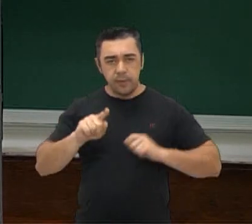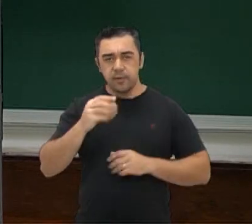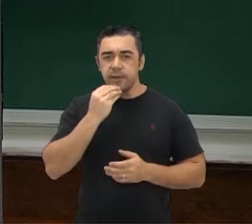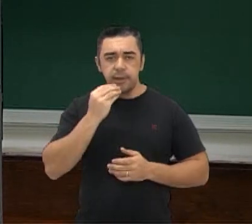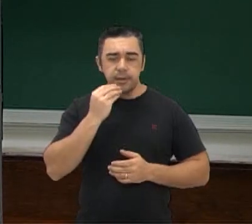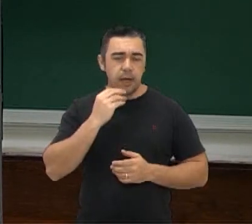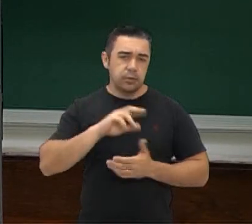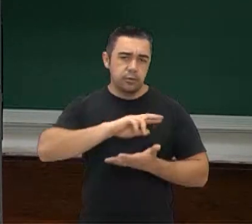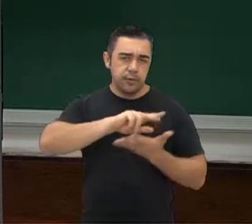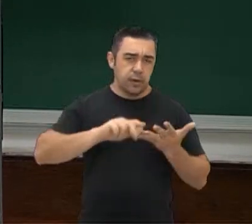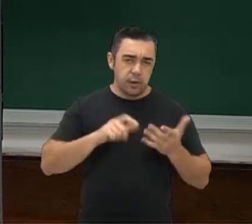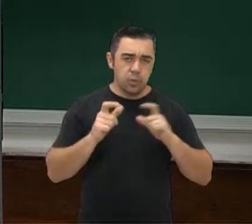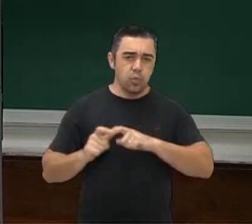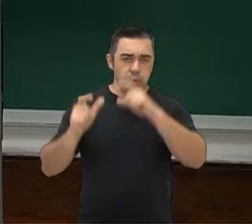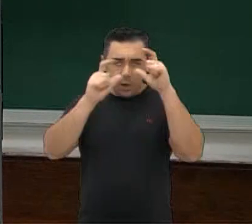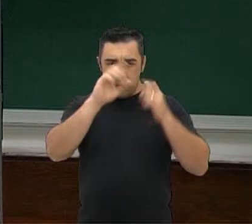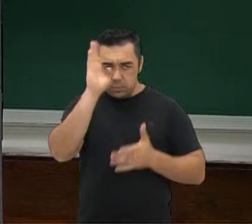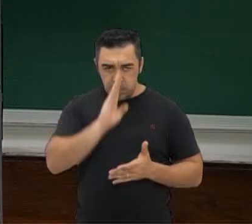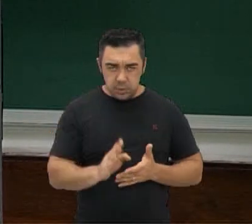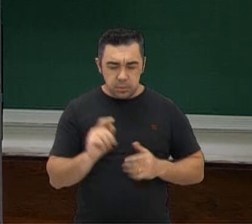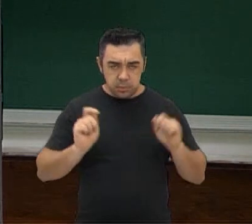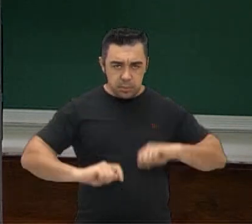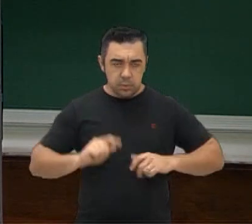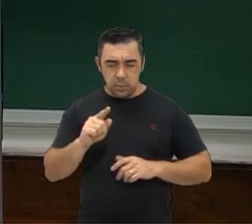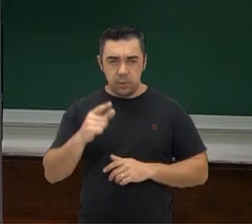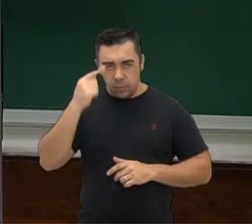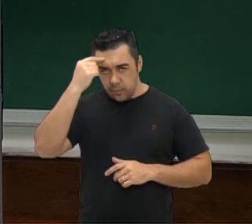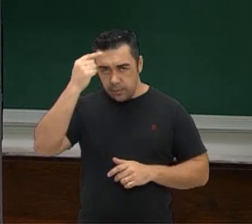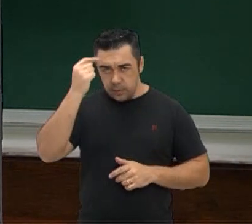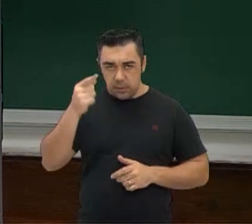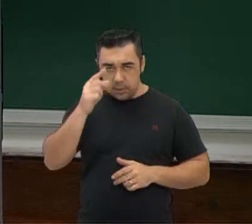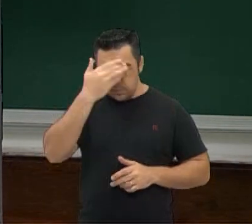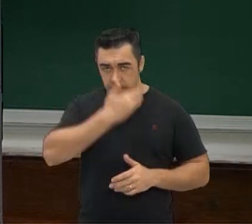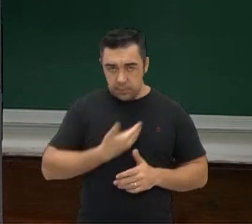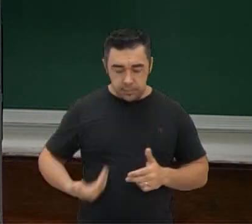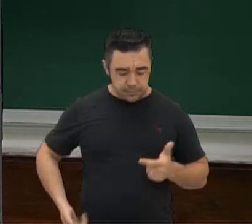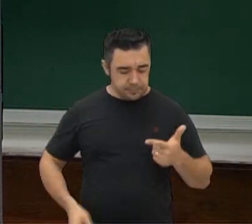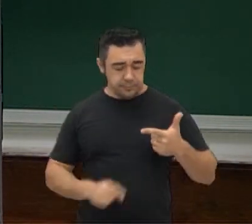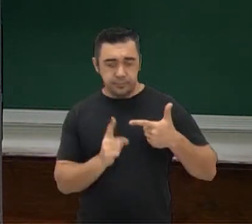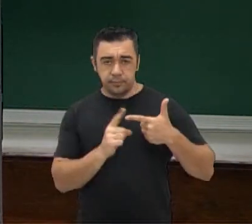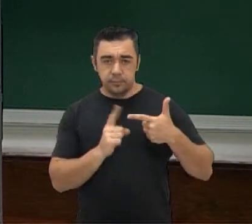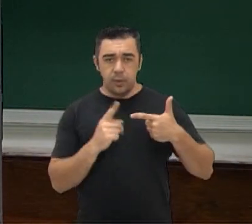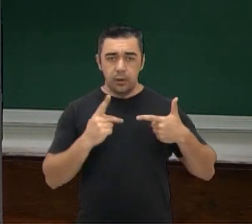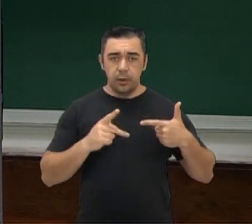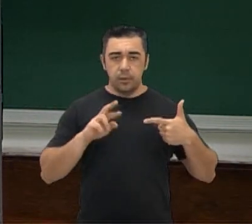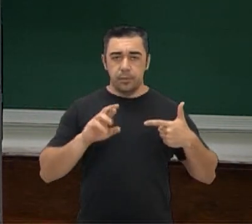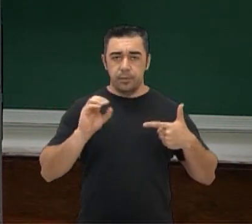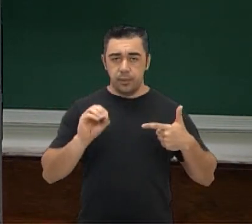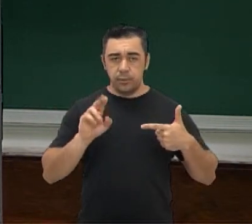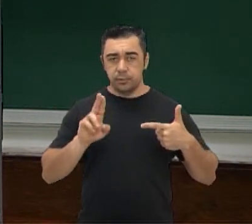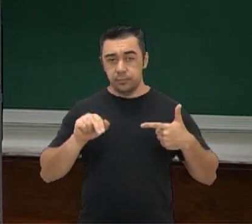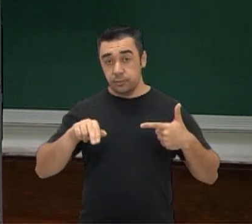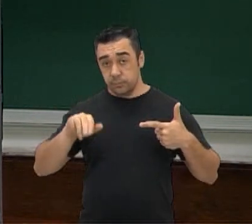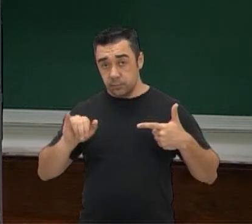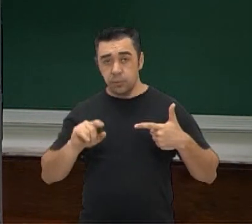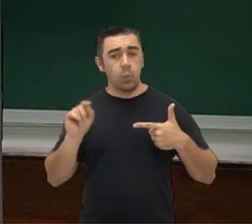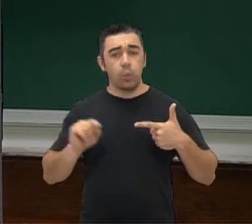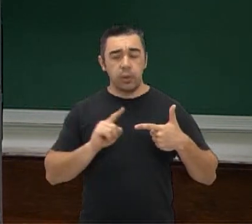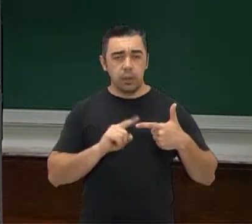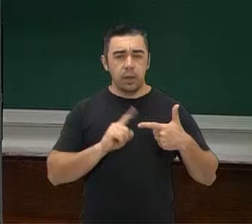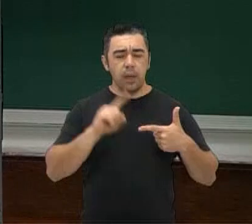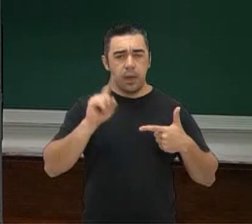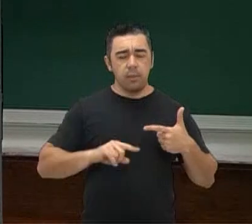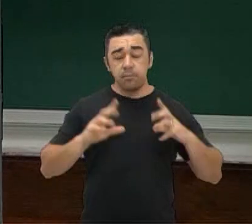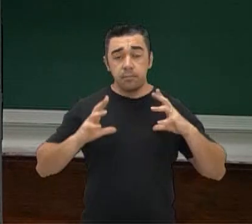várias universidades do país, certo? Depois, tem o ProUni. O ProUni aqui é o programa Universidade para